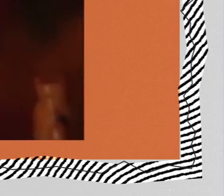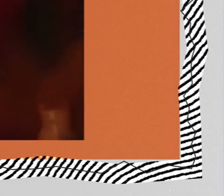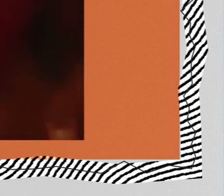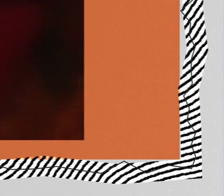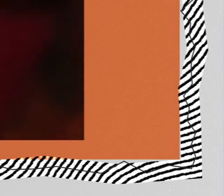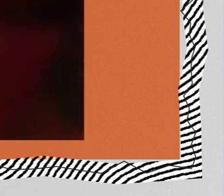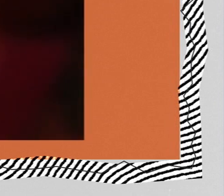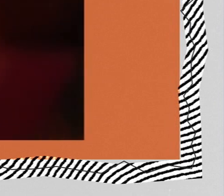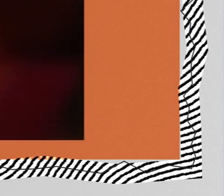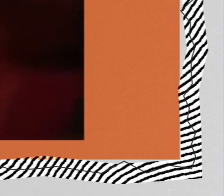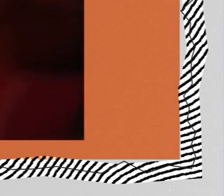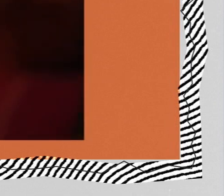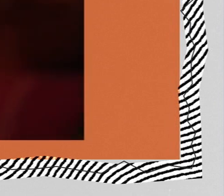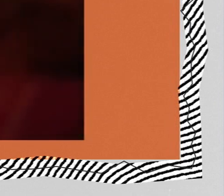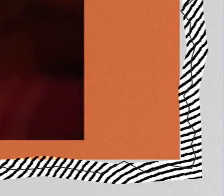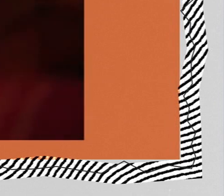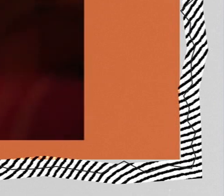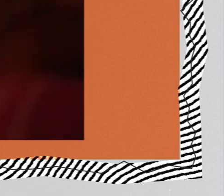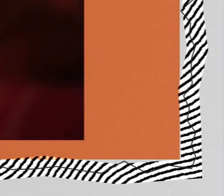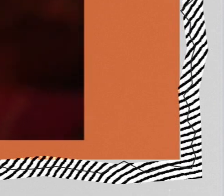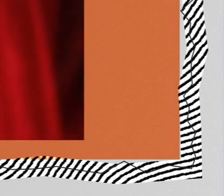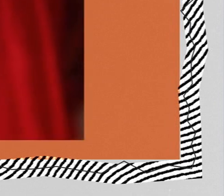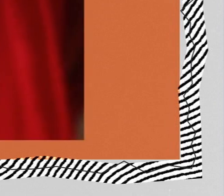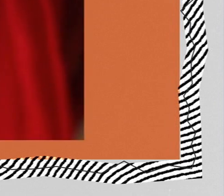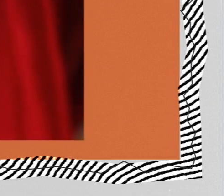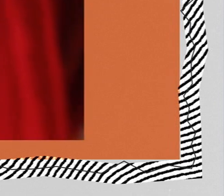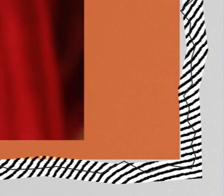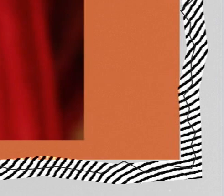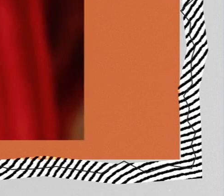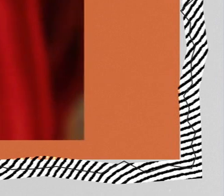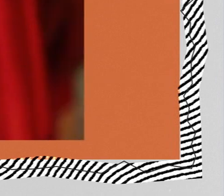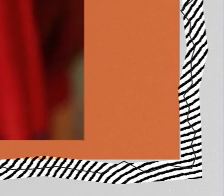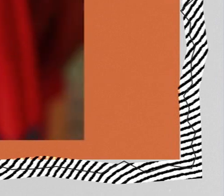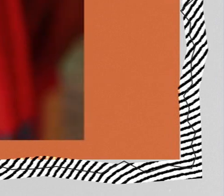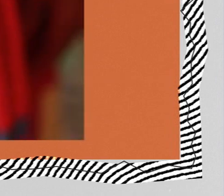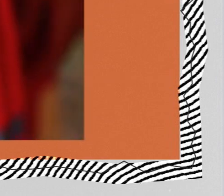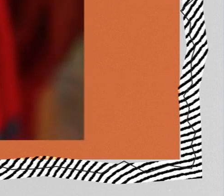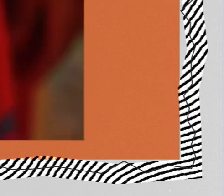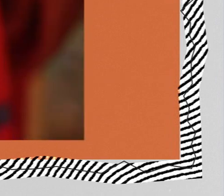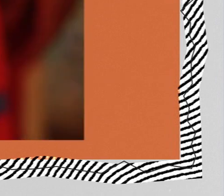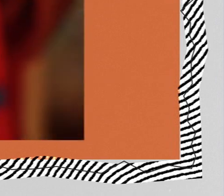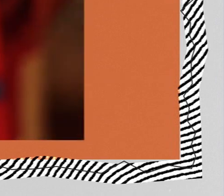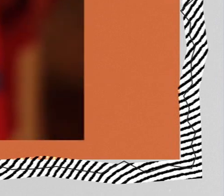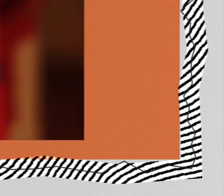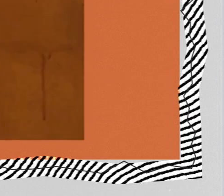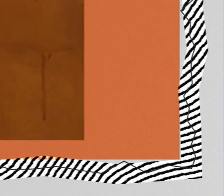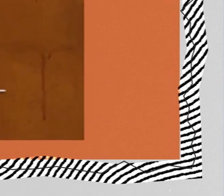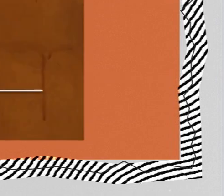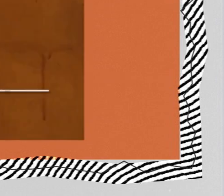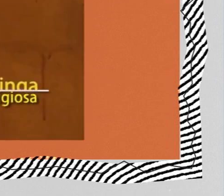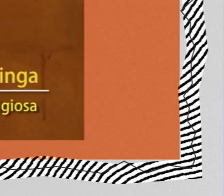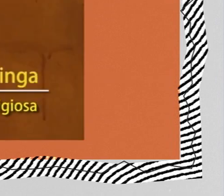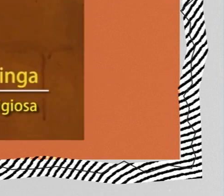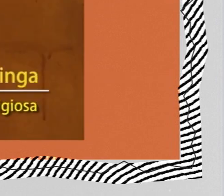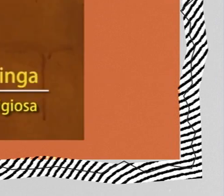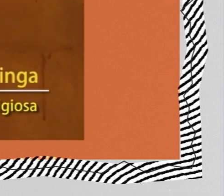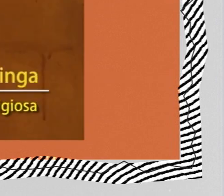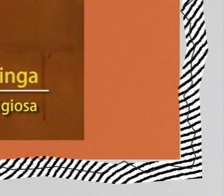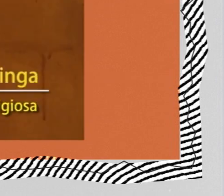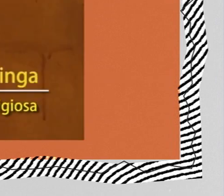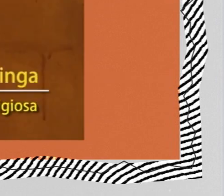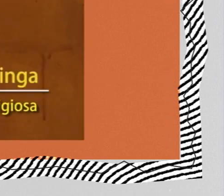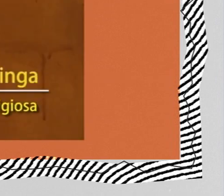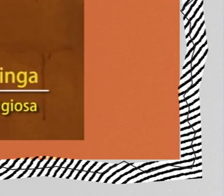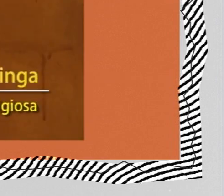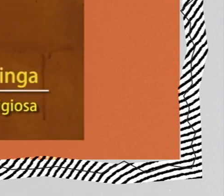Ogumegê é chefe de aldeia e ele é dono dos orixás. E os anjos no céu estão louvando